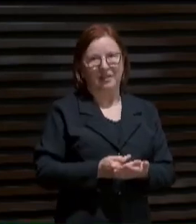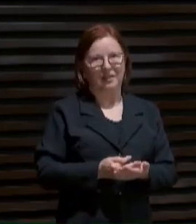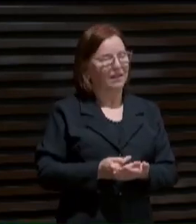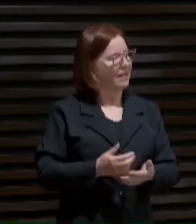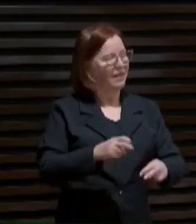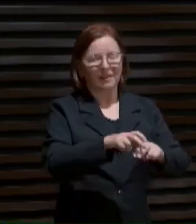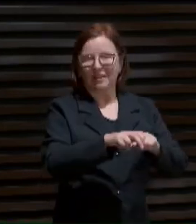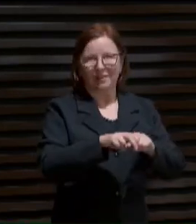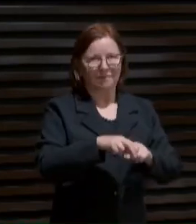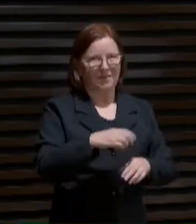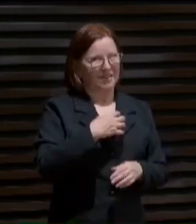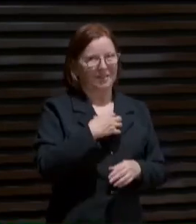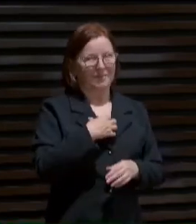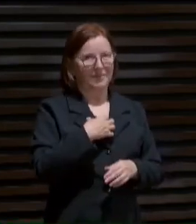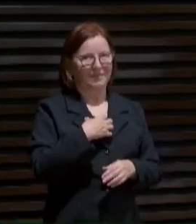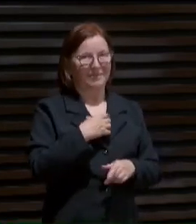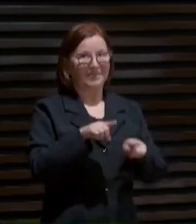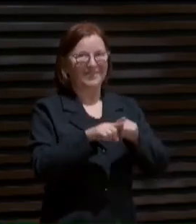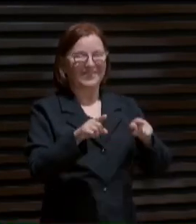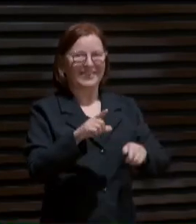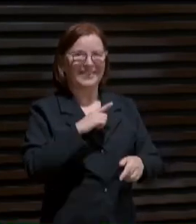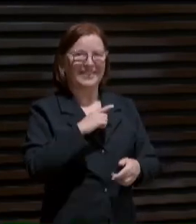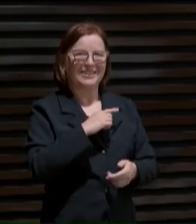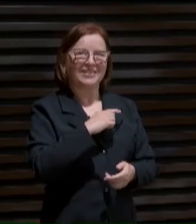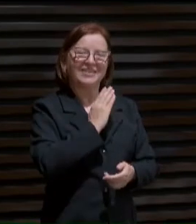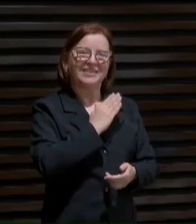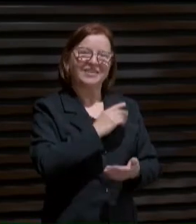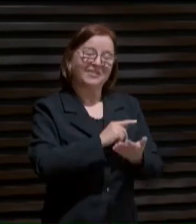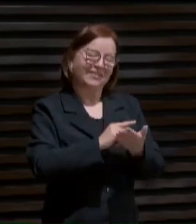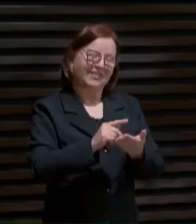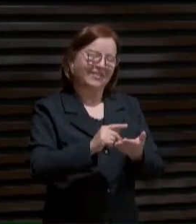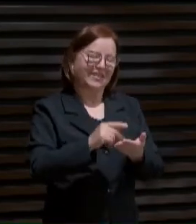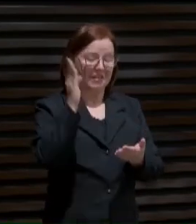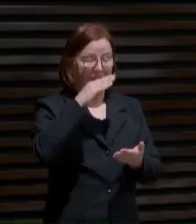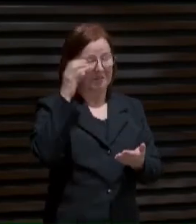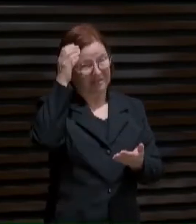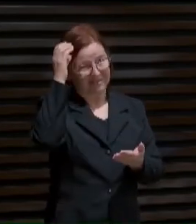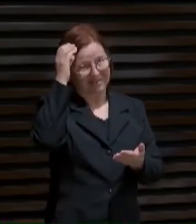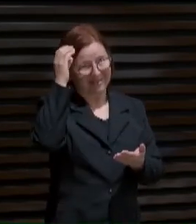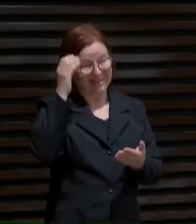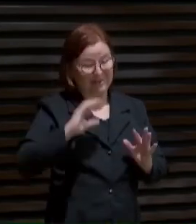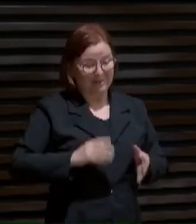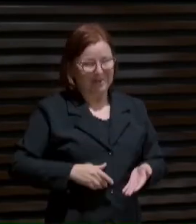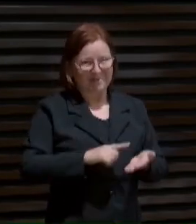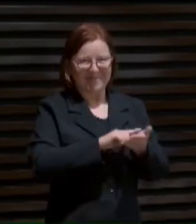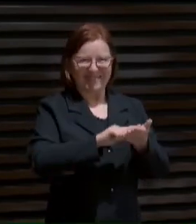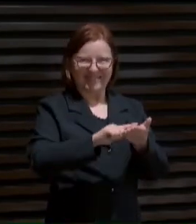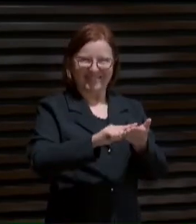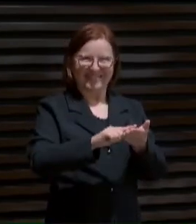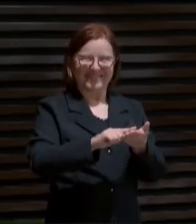sentimento é tendo um coração purificado da má consciência eo corpo lavado com água